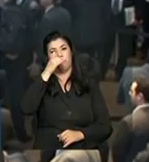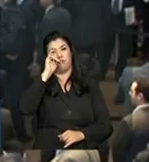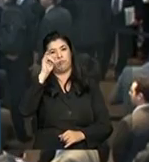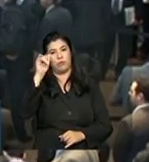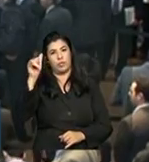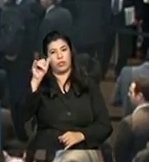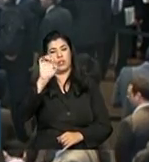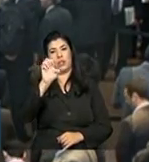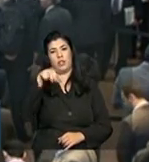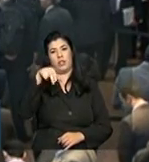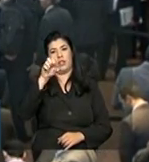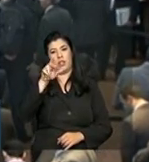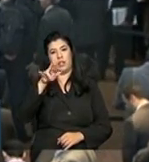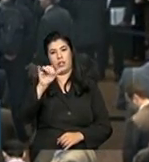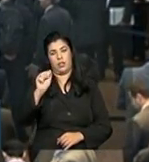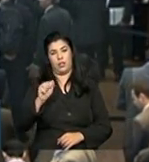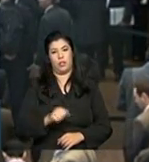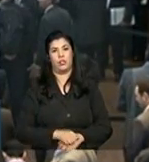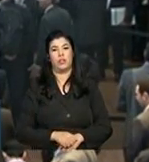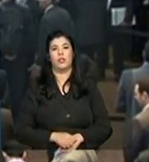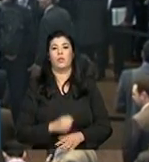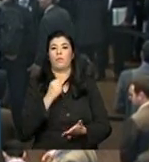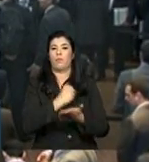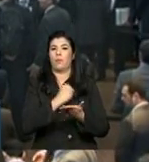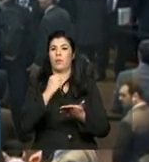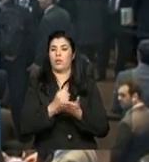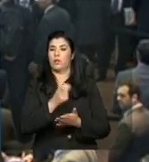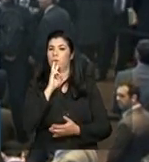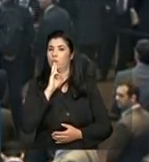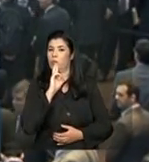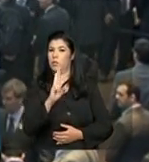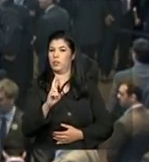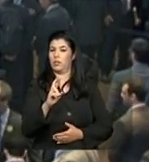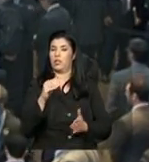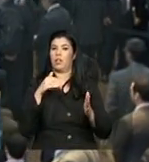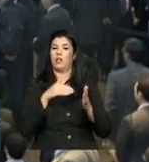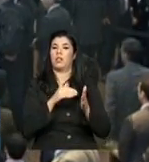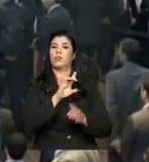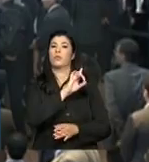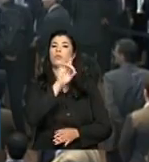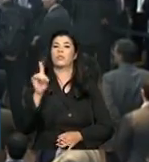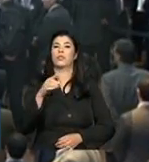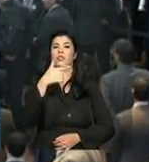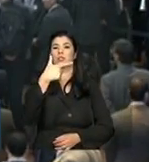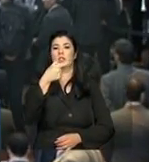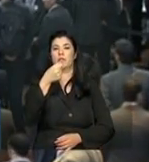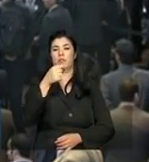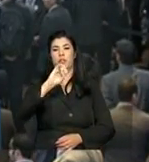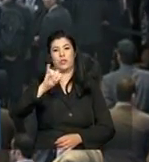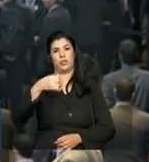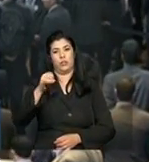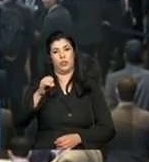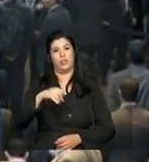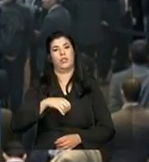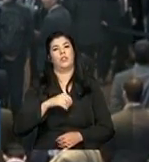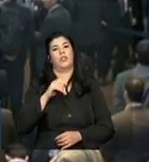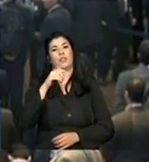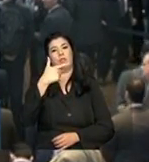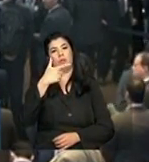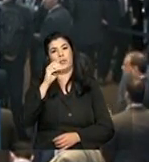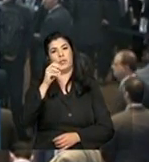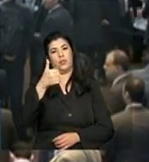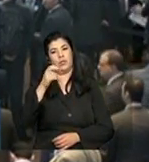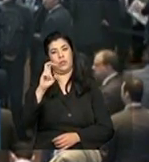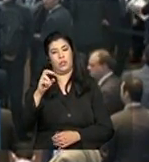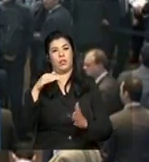A homologação do resultado desse leilão deve sair até 20 de janeiro de 2015 e até 16